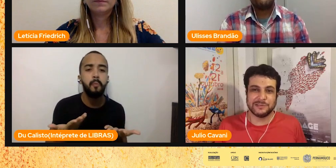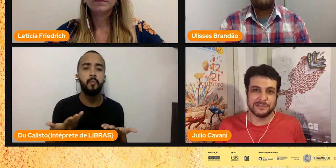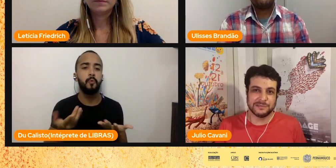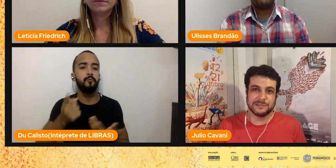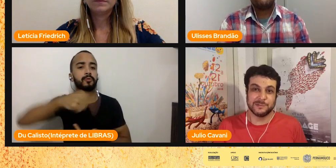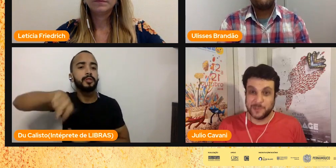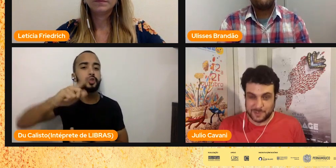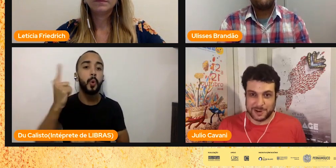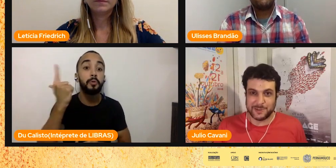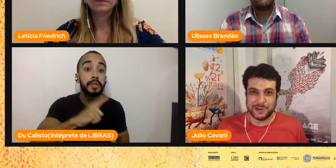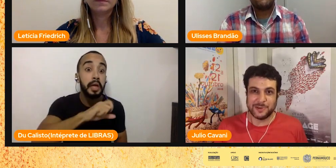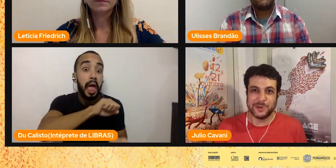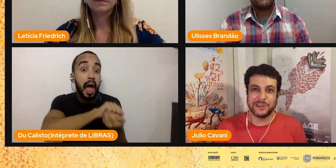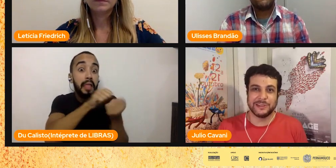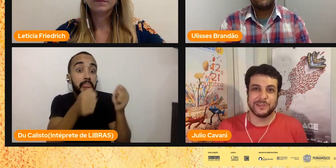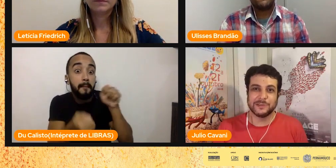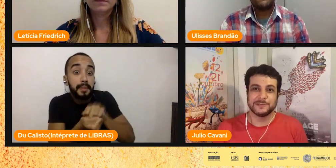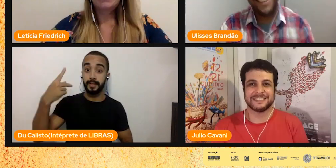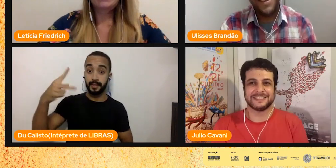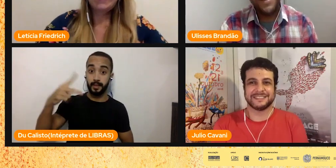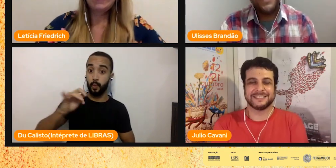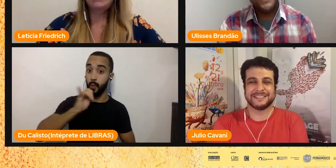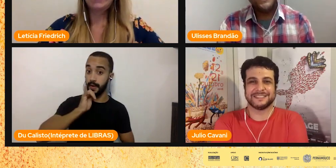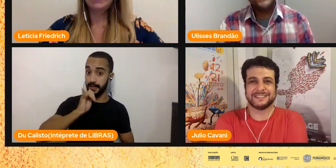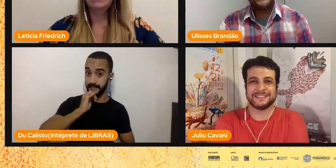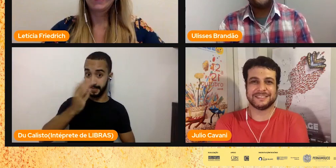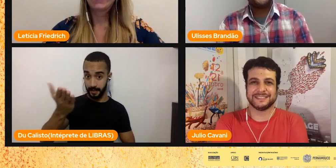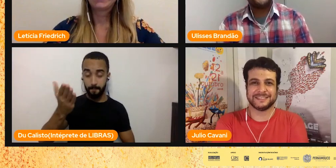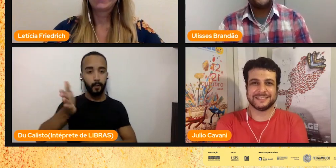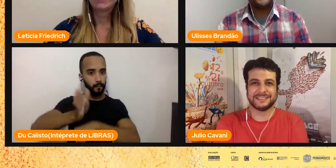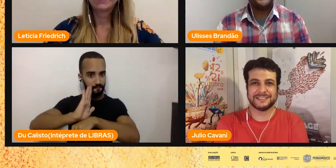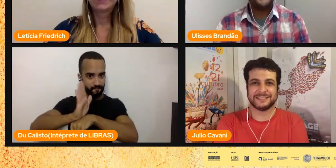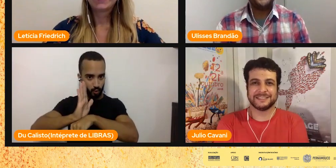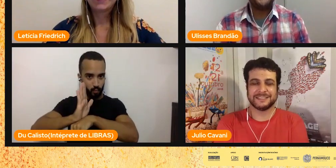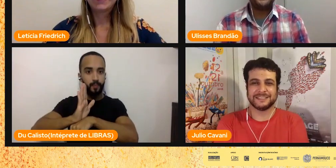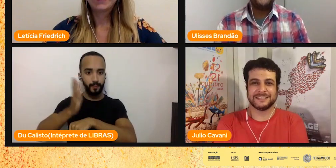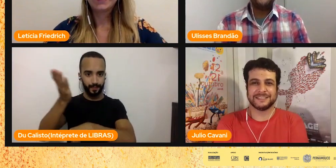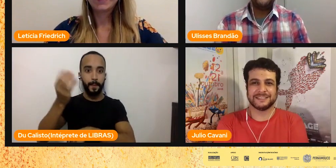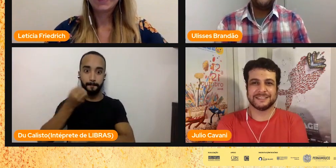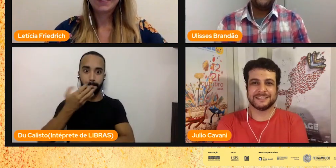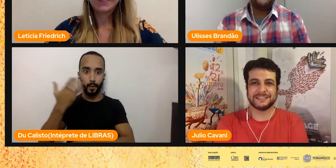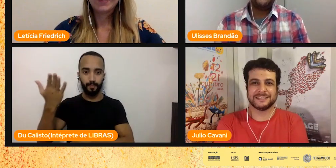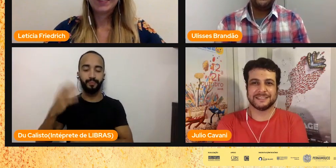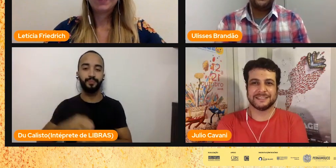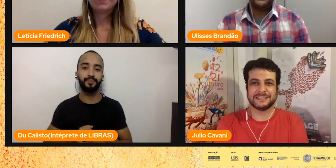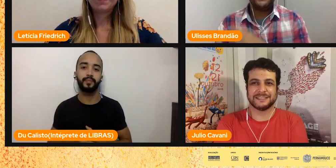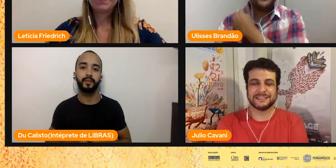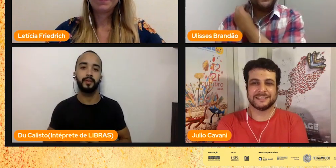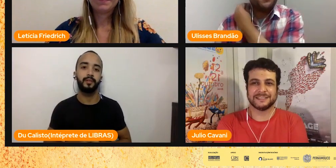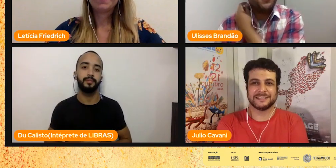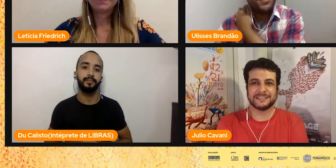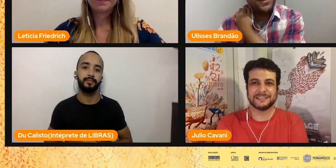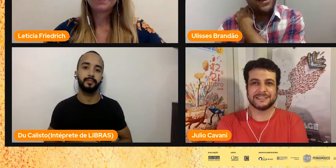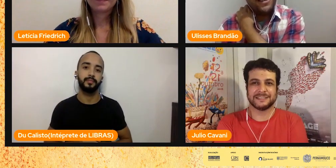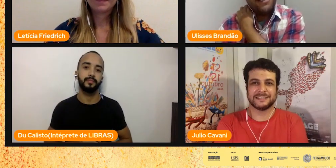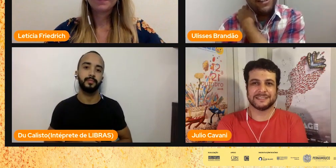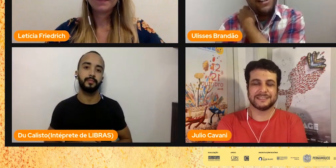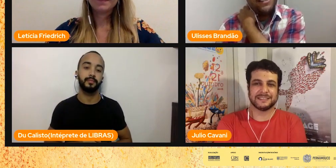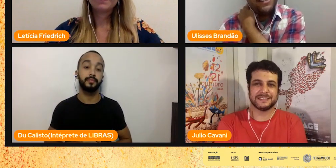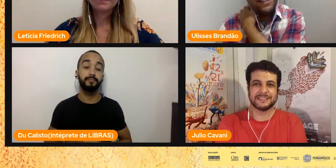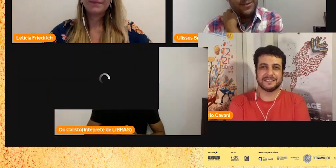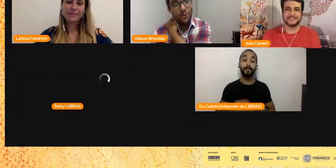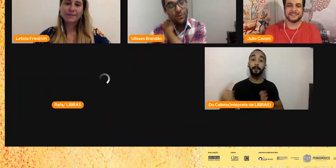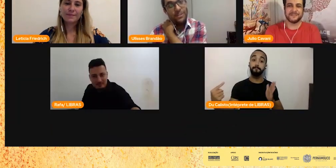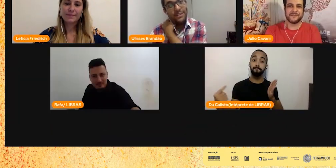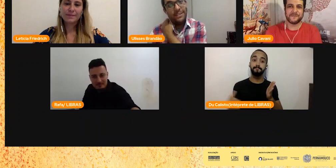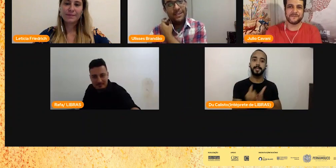adaptação? Isso é um problema, realmente? Então, assim, essa é uma pergunta bem importante, Júlio, porque, na verdade,